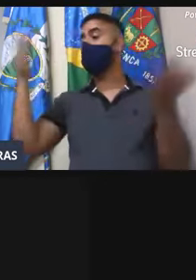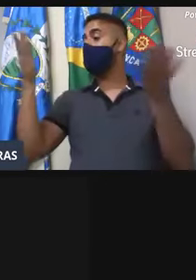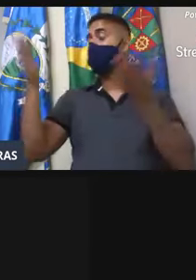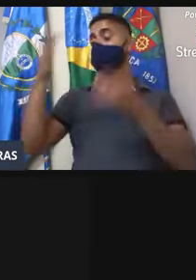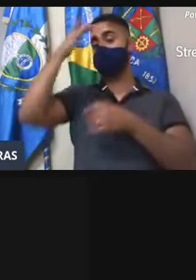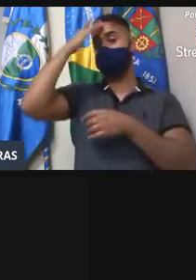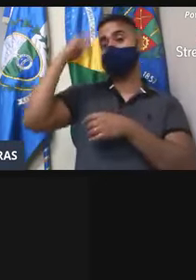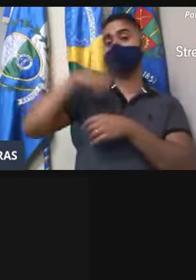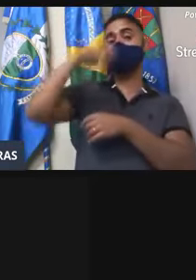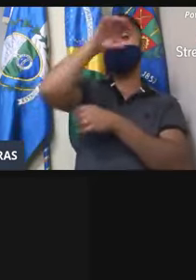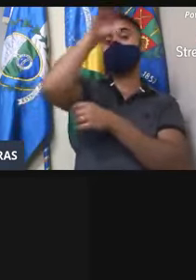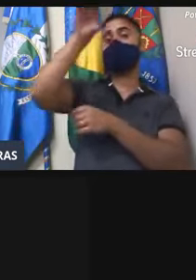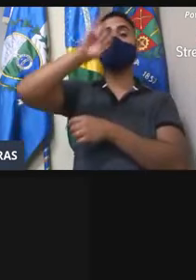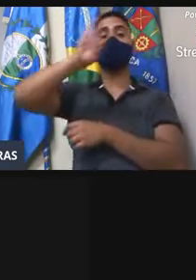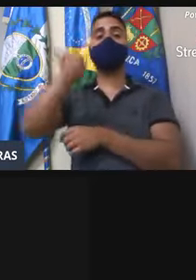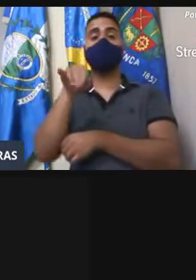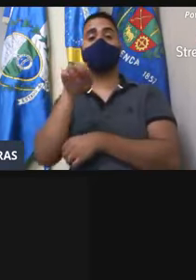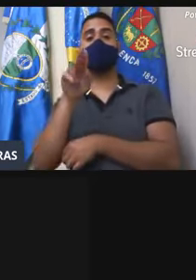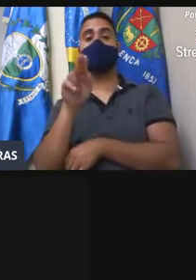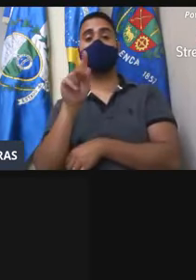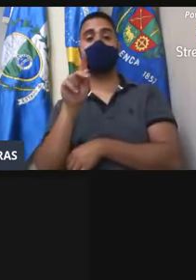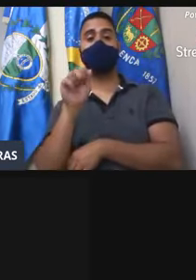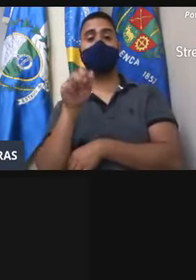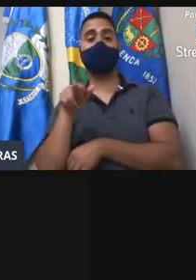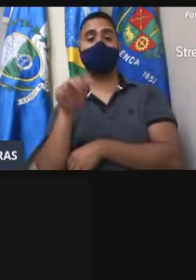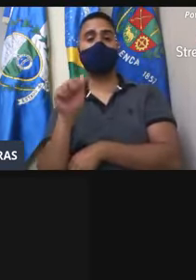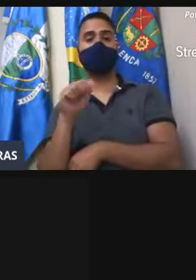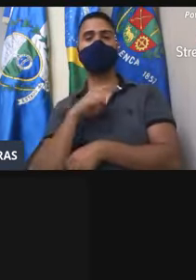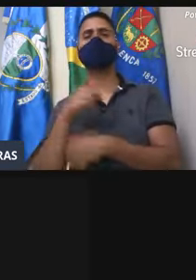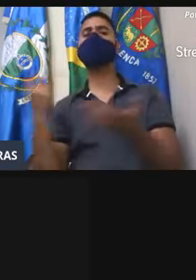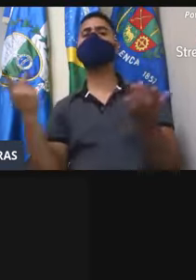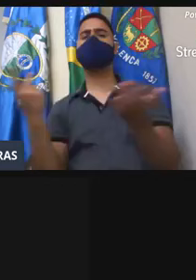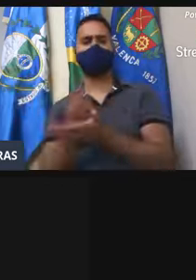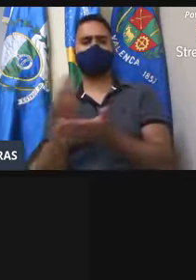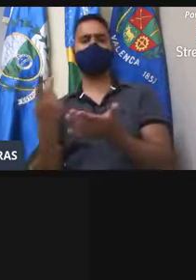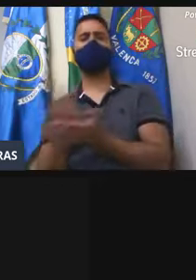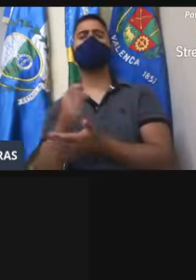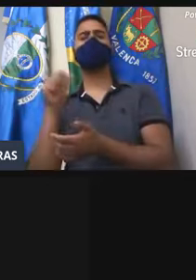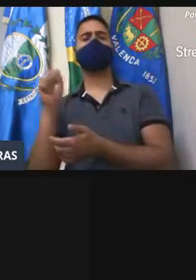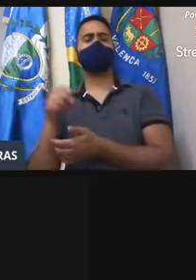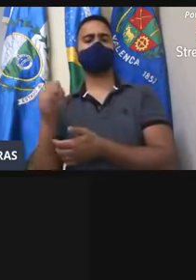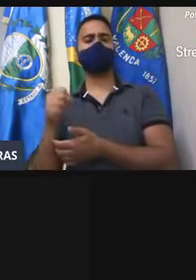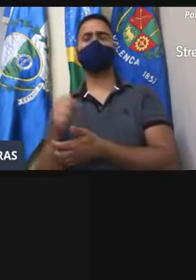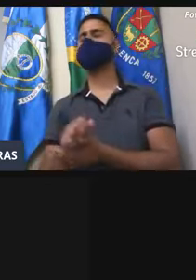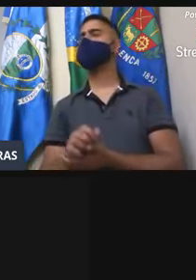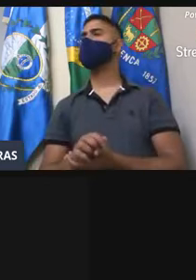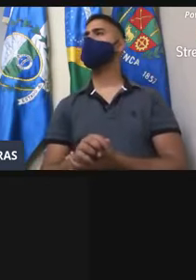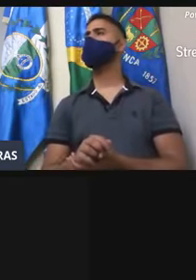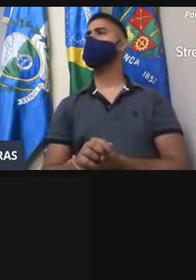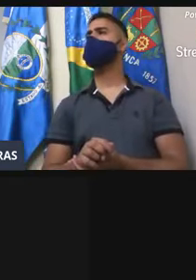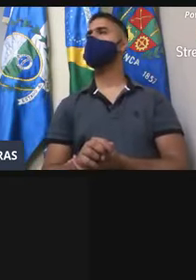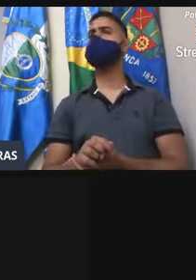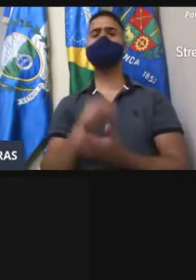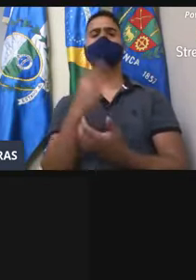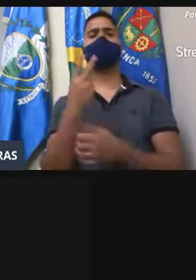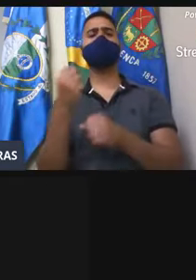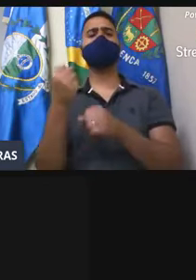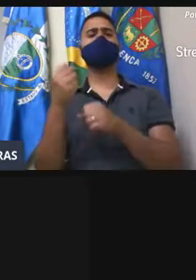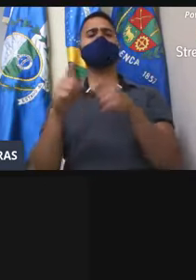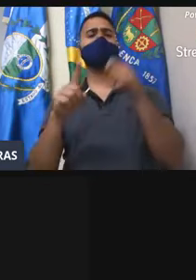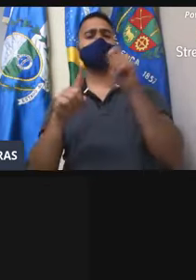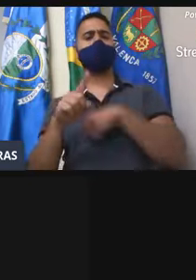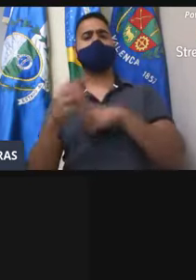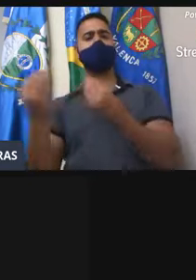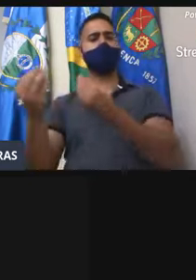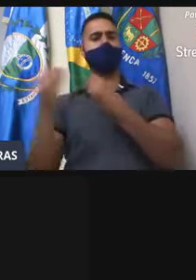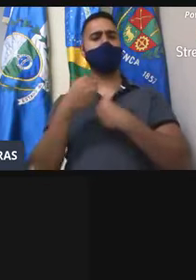do distrito, houve um erro, sim, não temos que passar a mão na cabeça de ninguém, receberam durante 2 meses